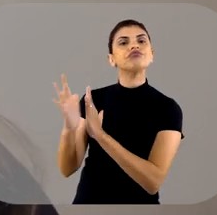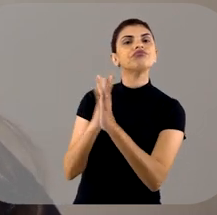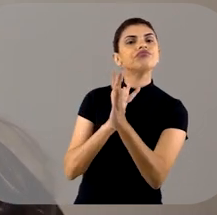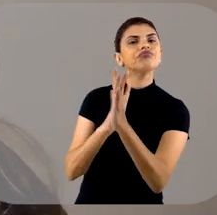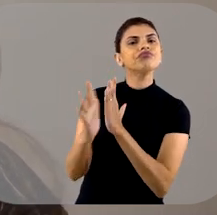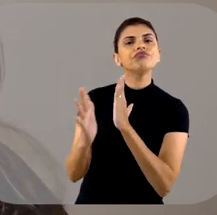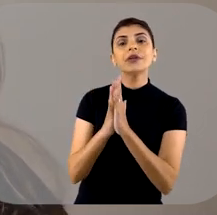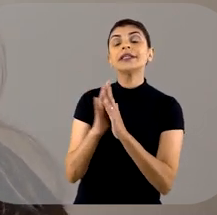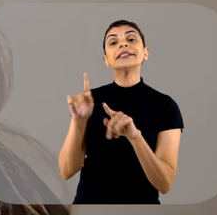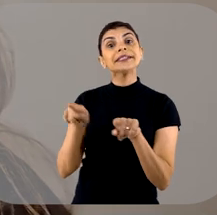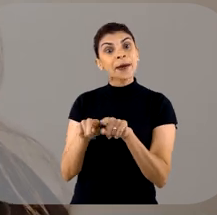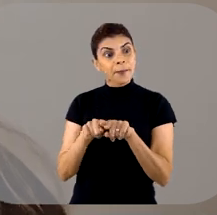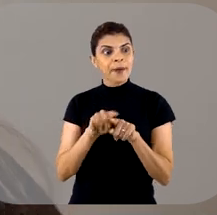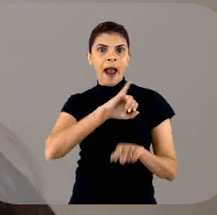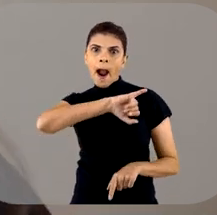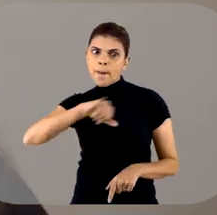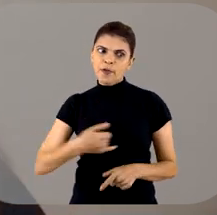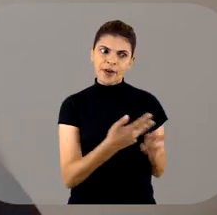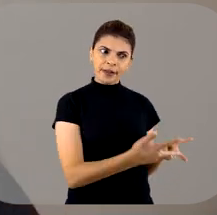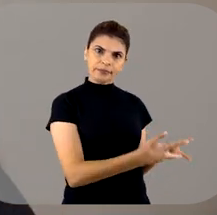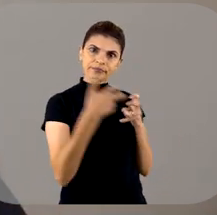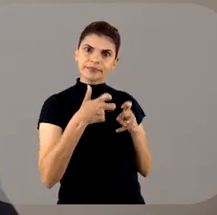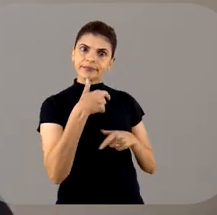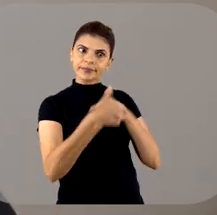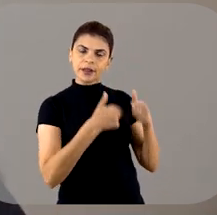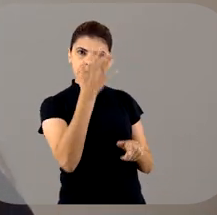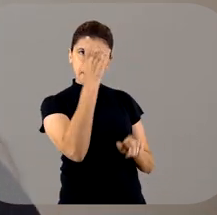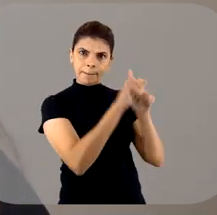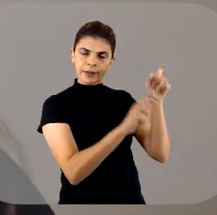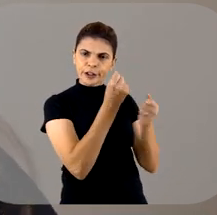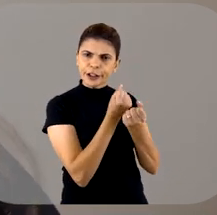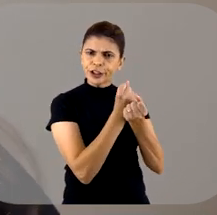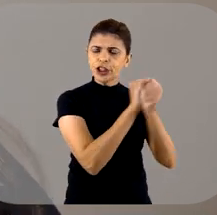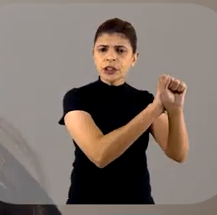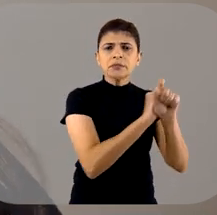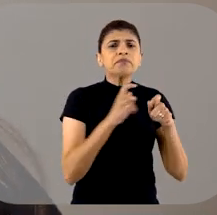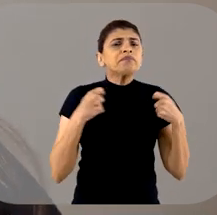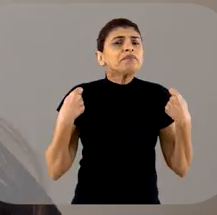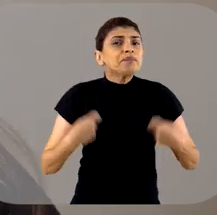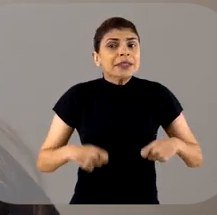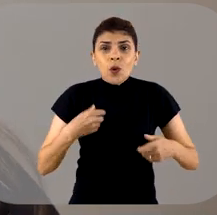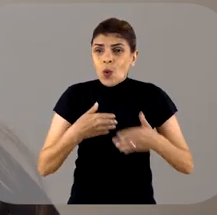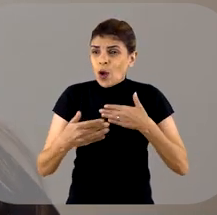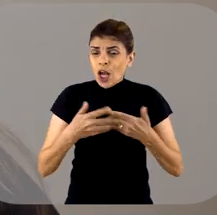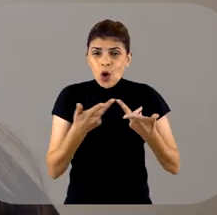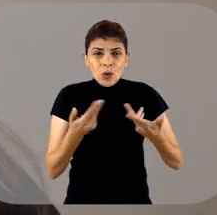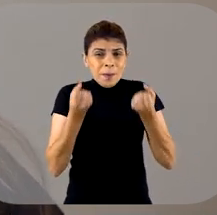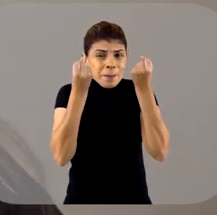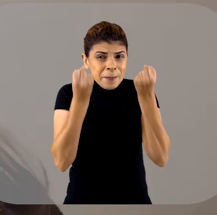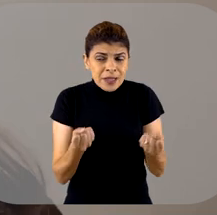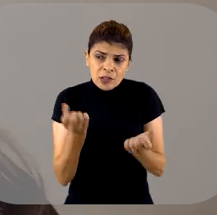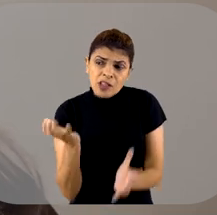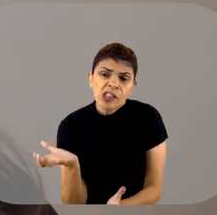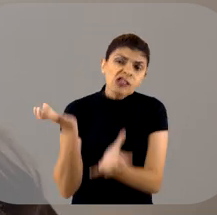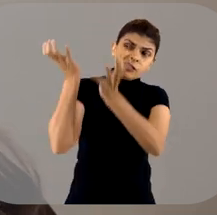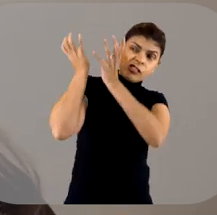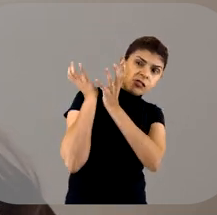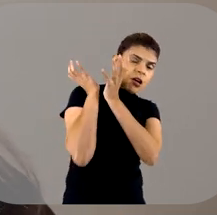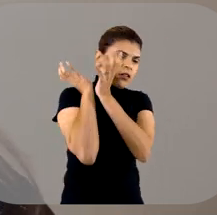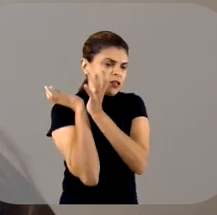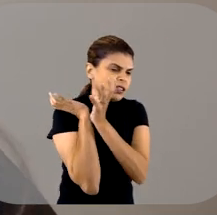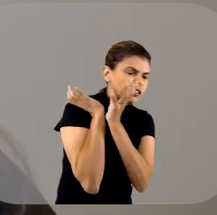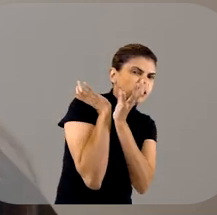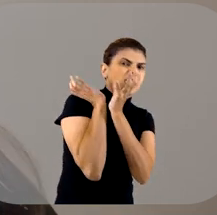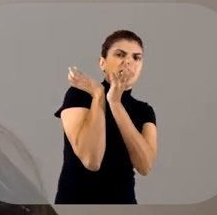movimentava, ela funcionava também graças à mão de obra escrava. Tudo que precisava ser carregado era carregado por